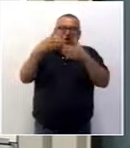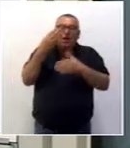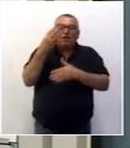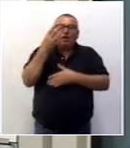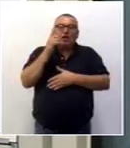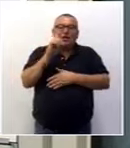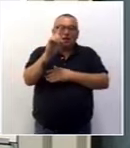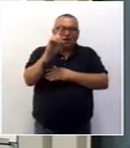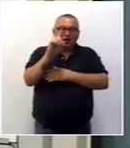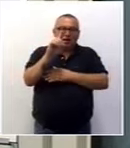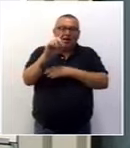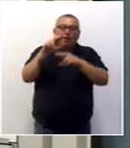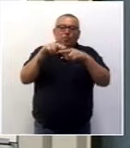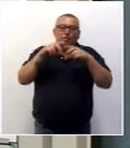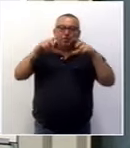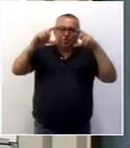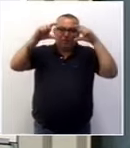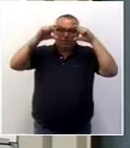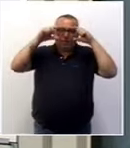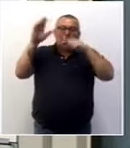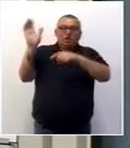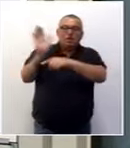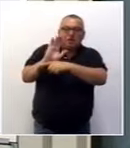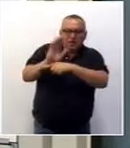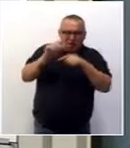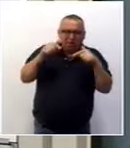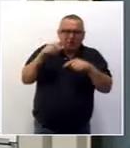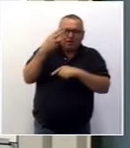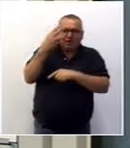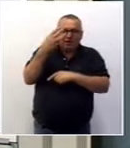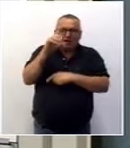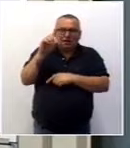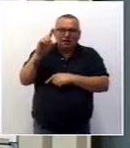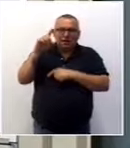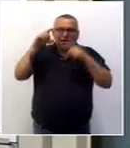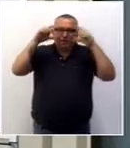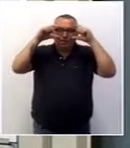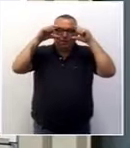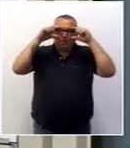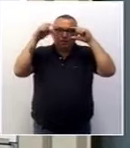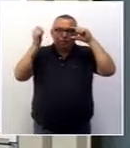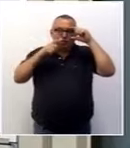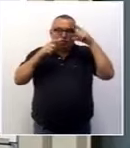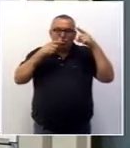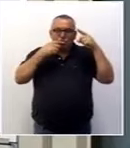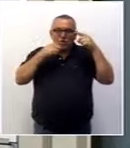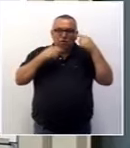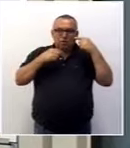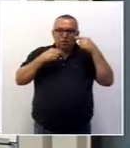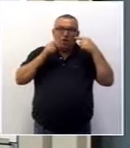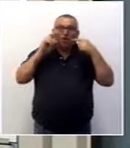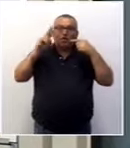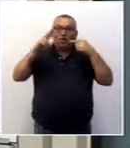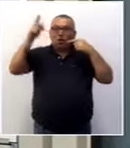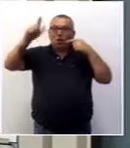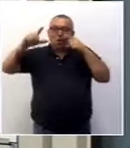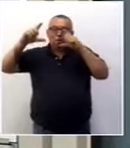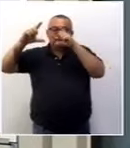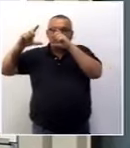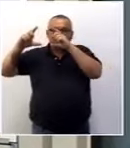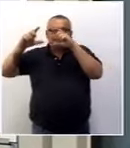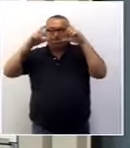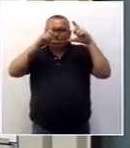tenho óculos quando eu vou ao cinema 3D, porque com um olho eu enxergo uma imagem que está sendo projetada, com outro olho eu enxergo outra imagem